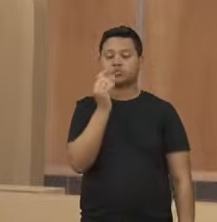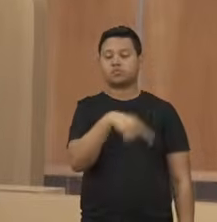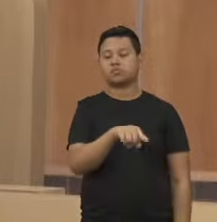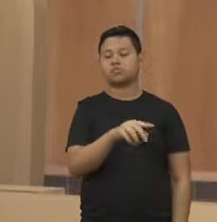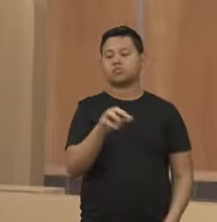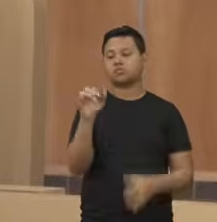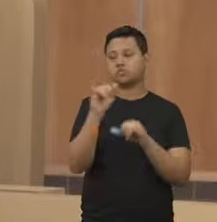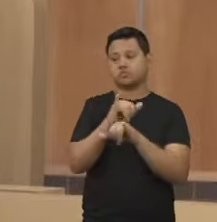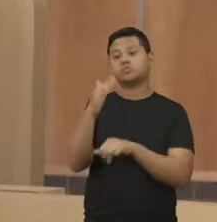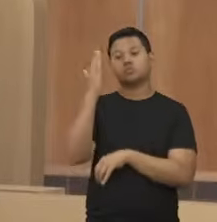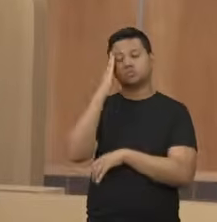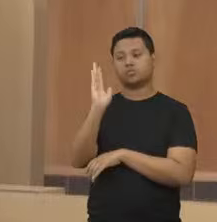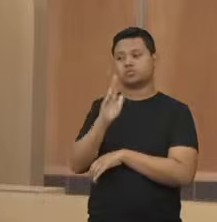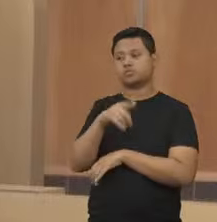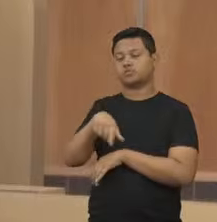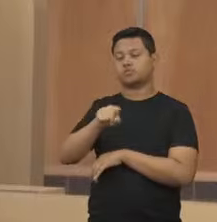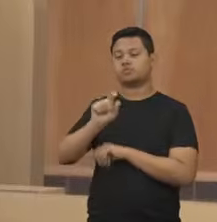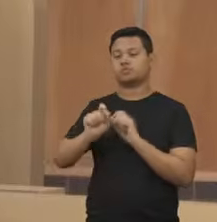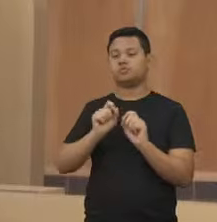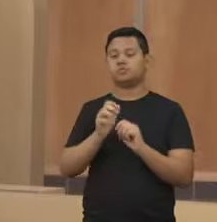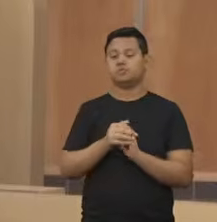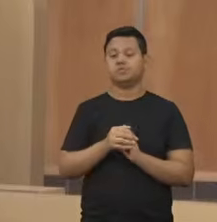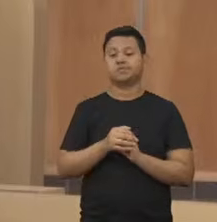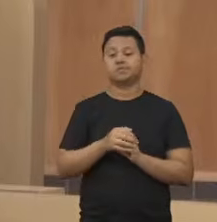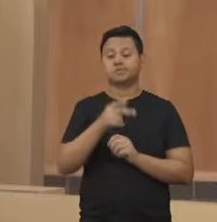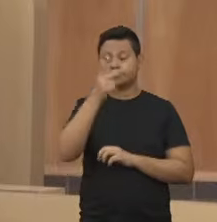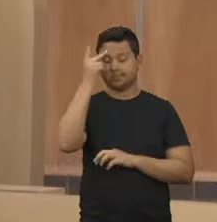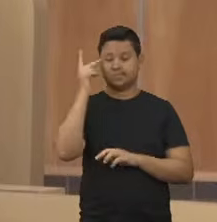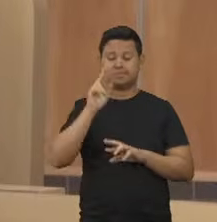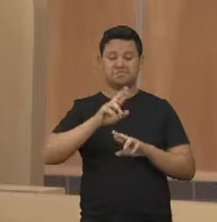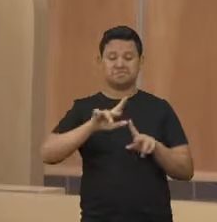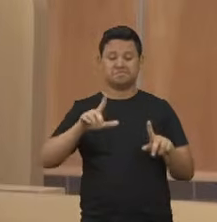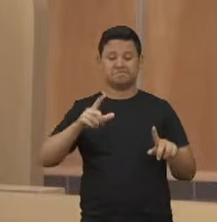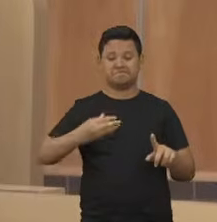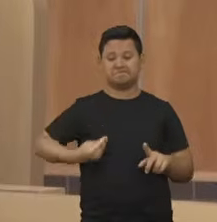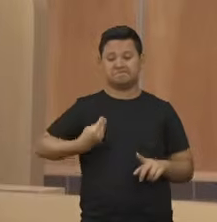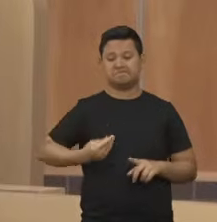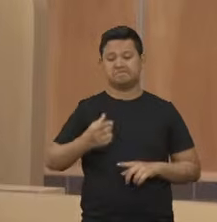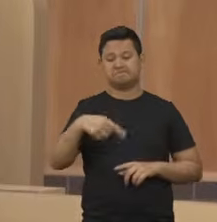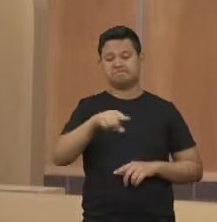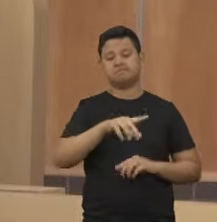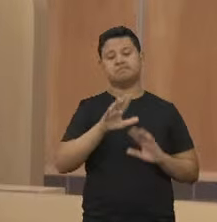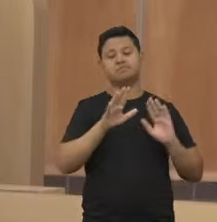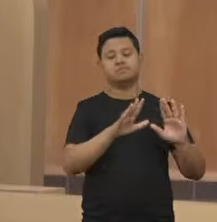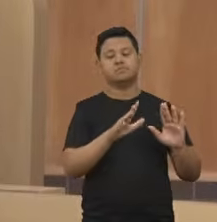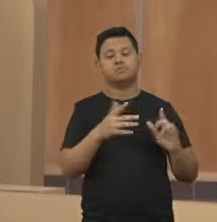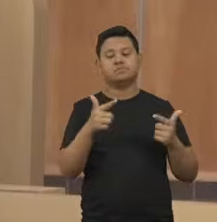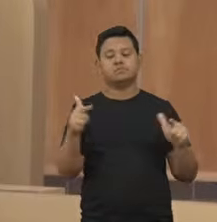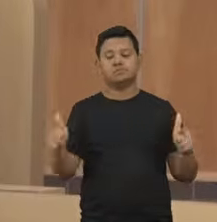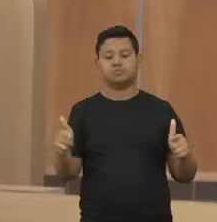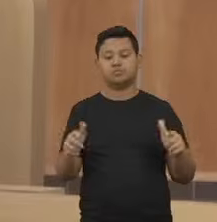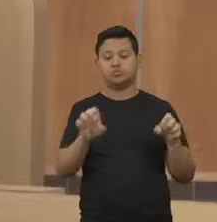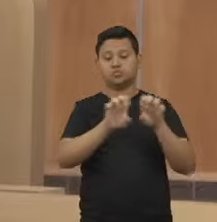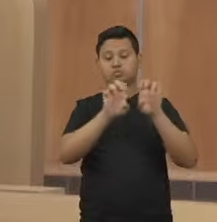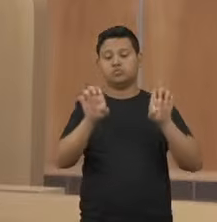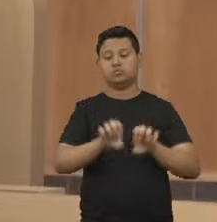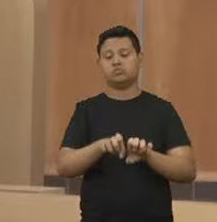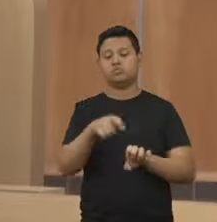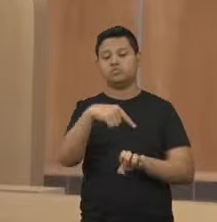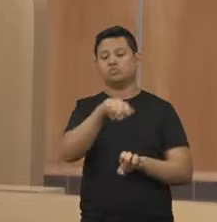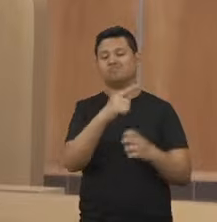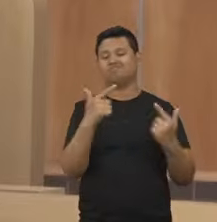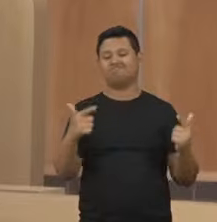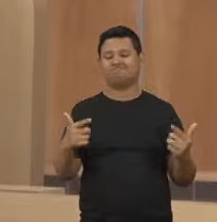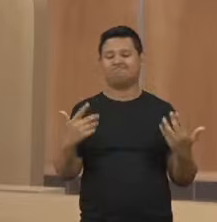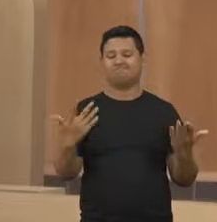conforme você já citou os bairros, de pessoas que vivem em lugares sem infraestrutura